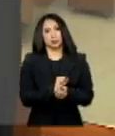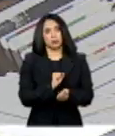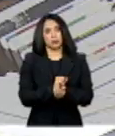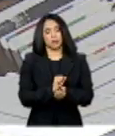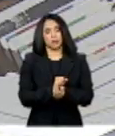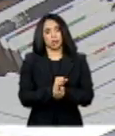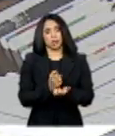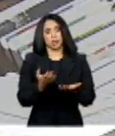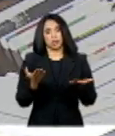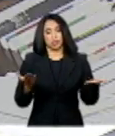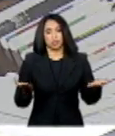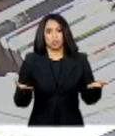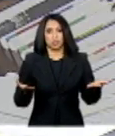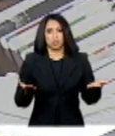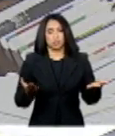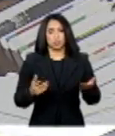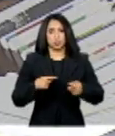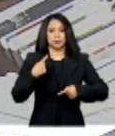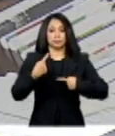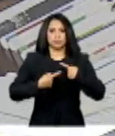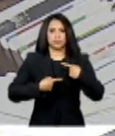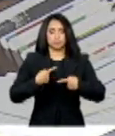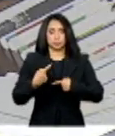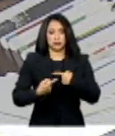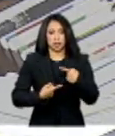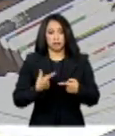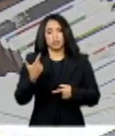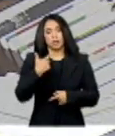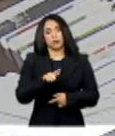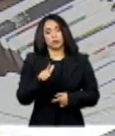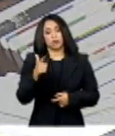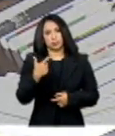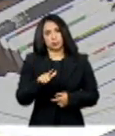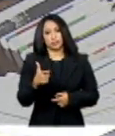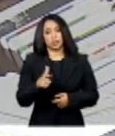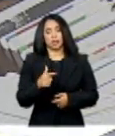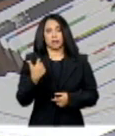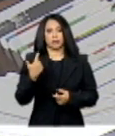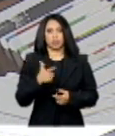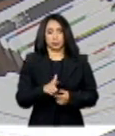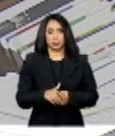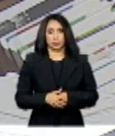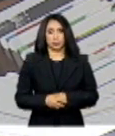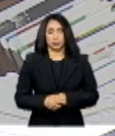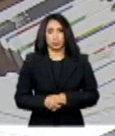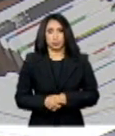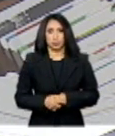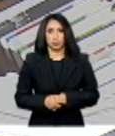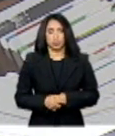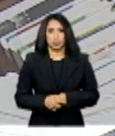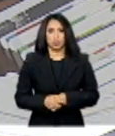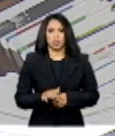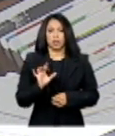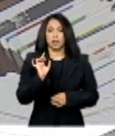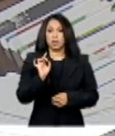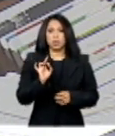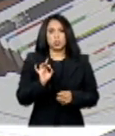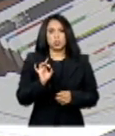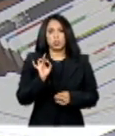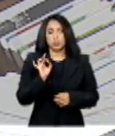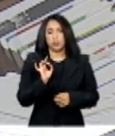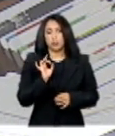porque a não renovar a sustentação mas é eu acho apenas a título de uma